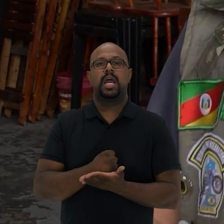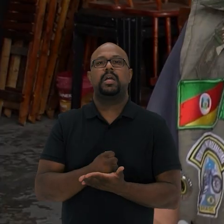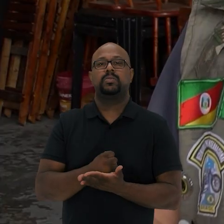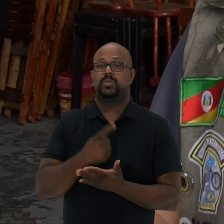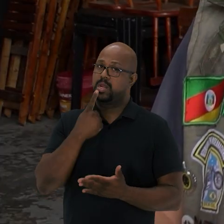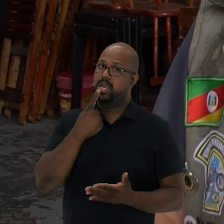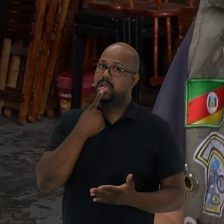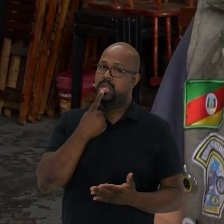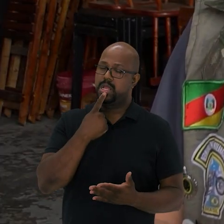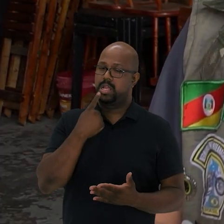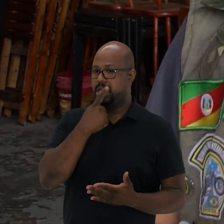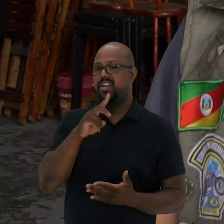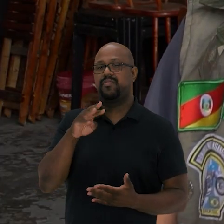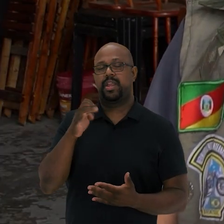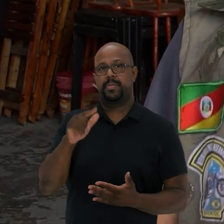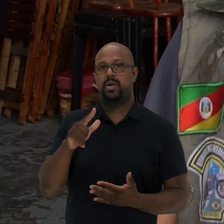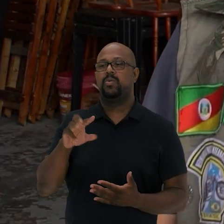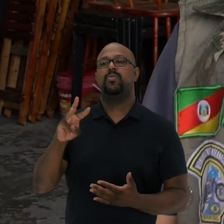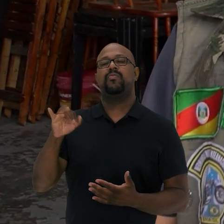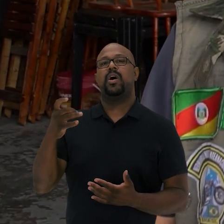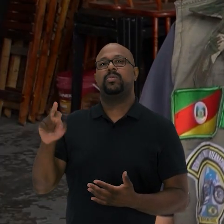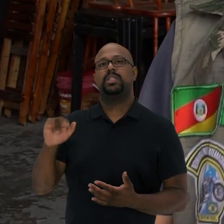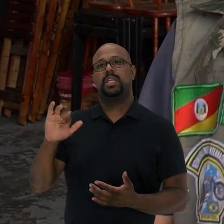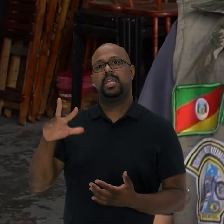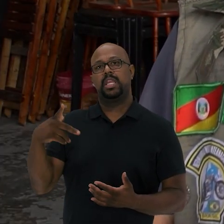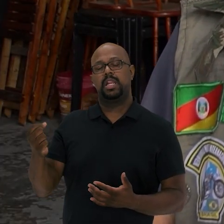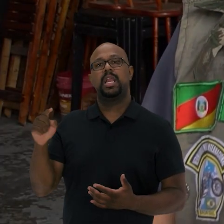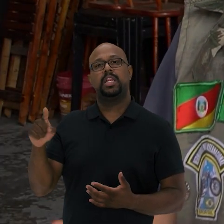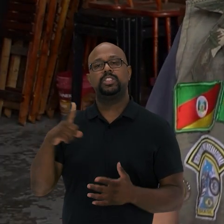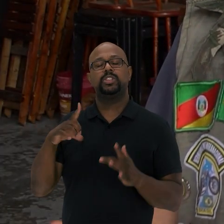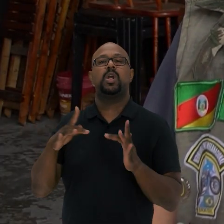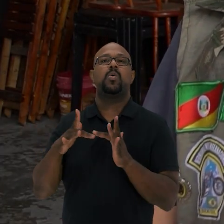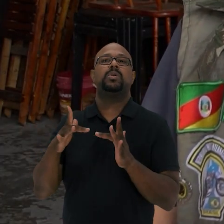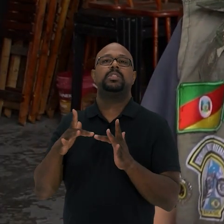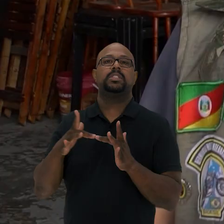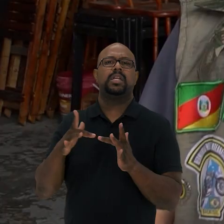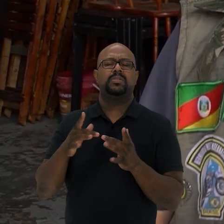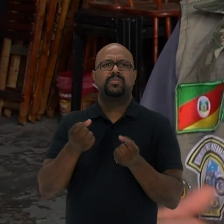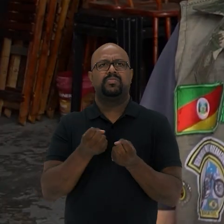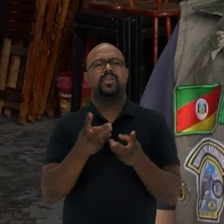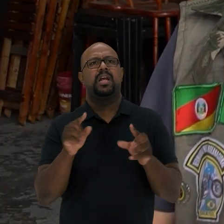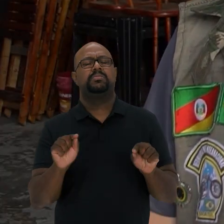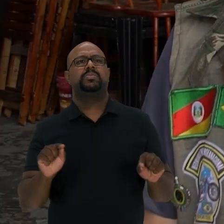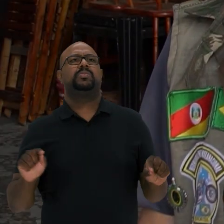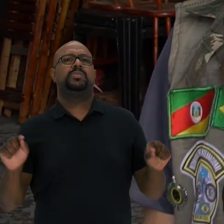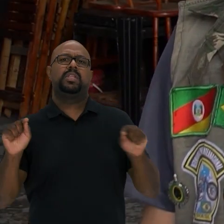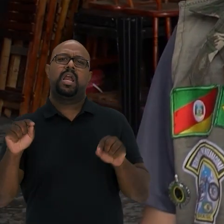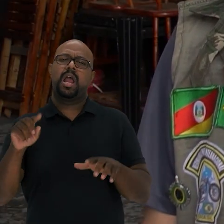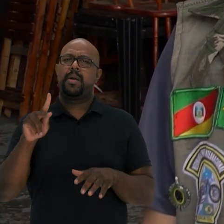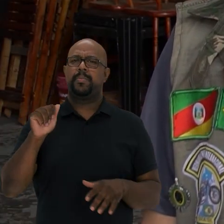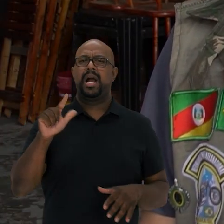contrato verbal com o Walter Ilha, né, que ele tinha contatos com os vários setores